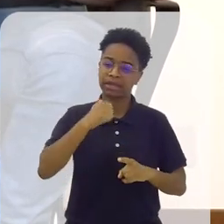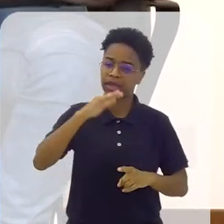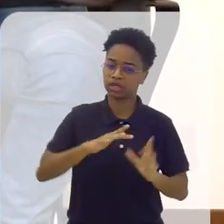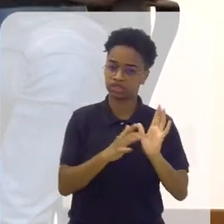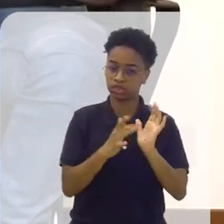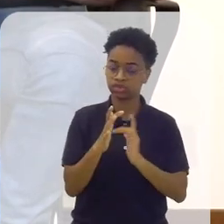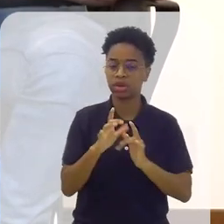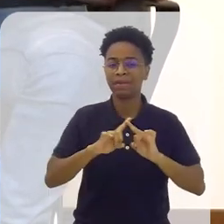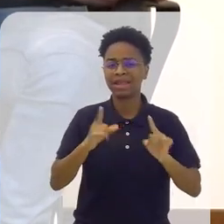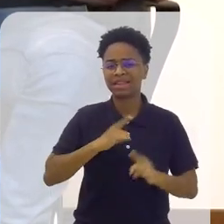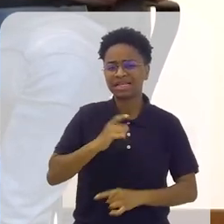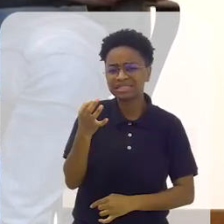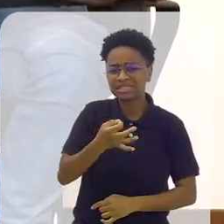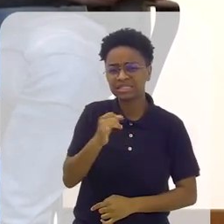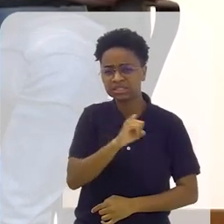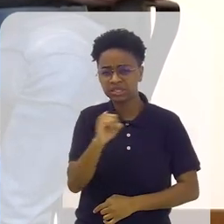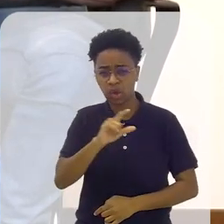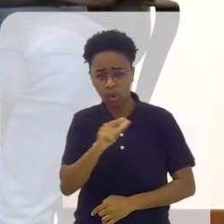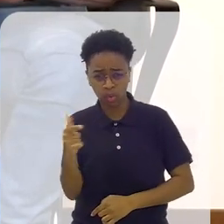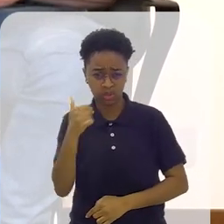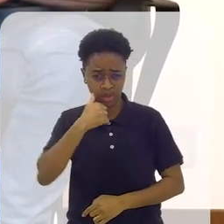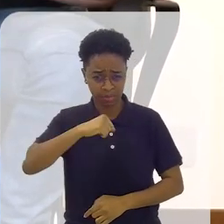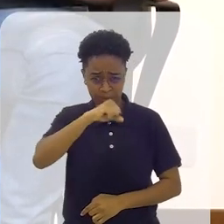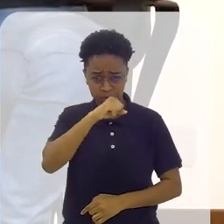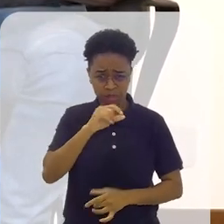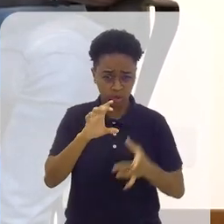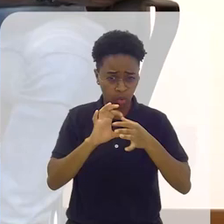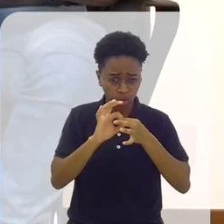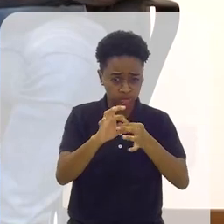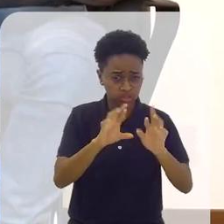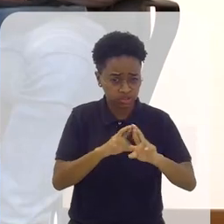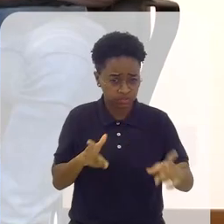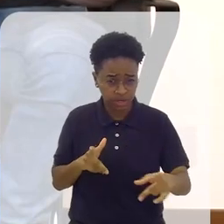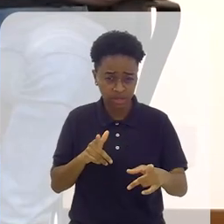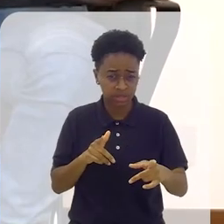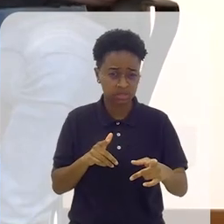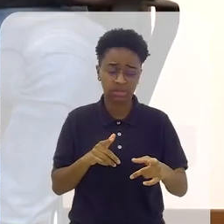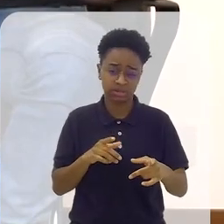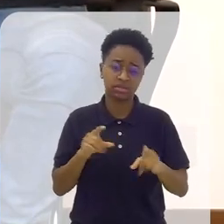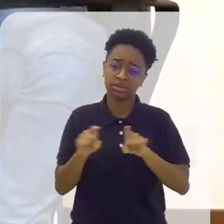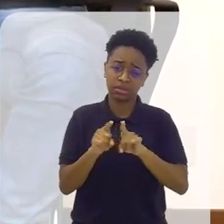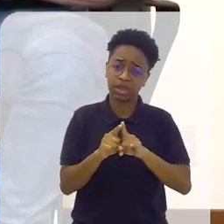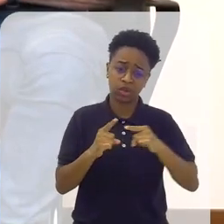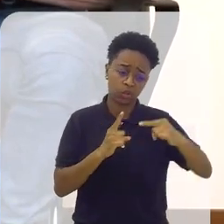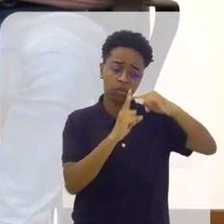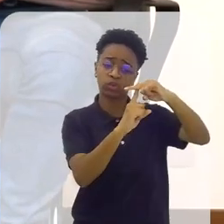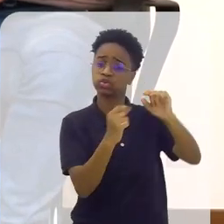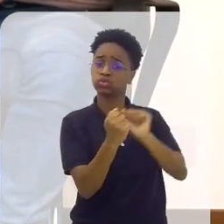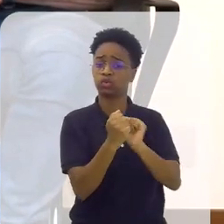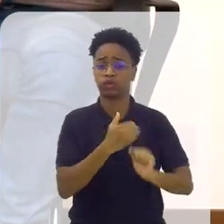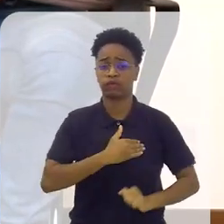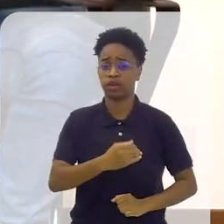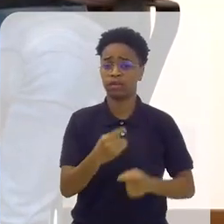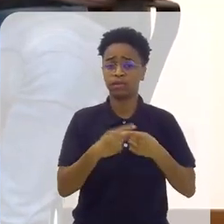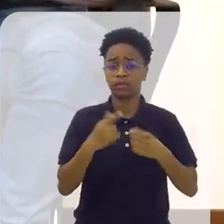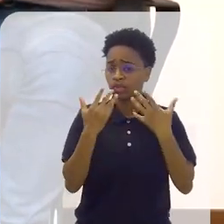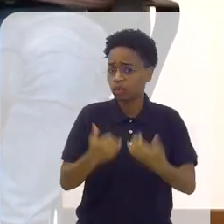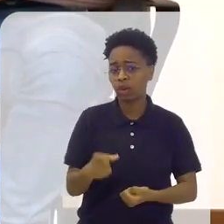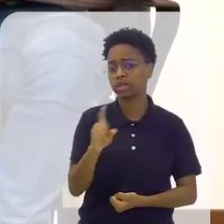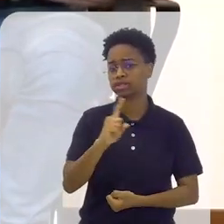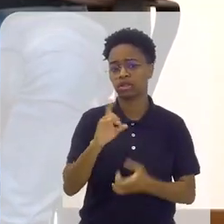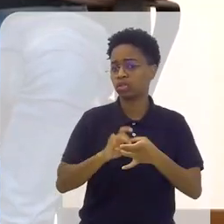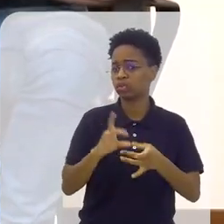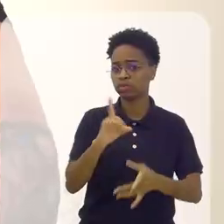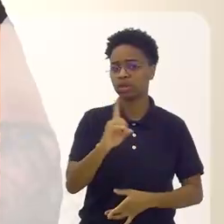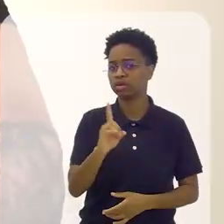era. Bom, tenho certeza que se fosse uma outra mãe que não estivesse naquele contexto, não ia ser crucificada junto com o filho. Claro. Porque ela não ia aceitar,